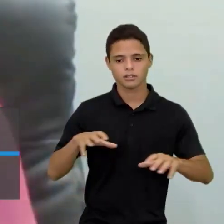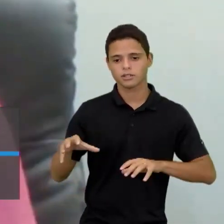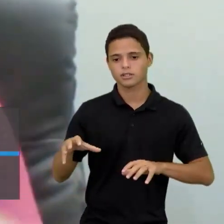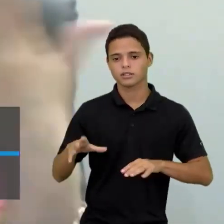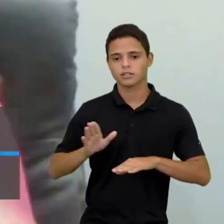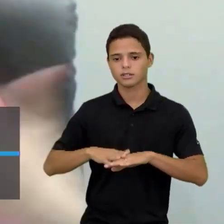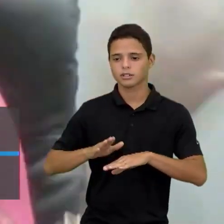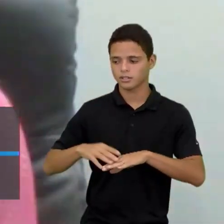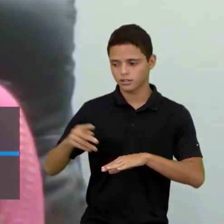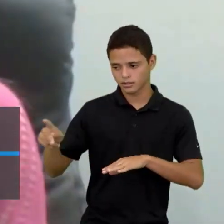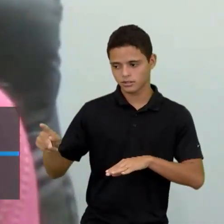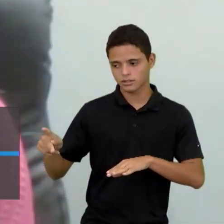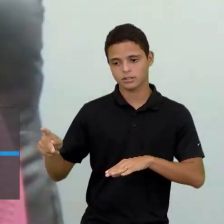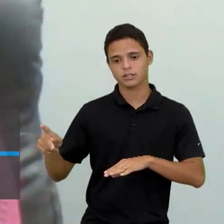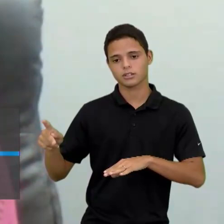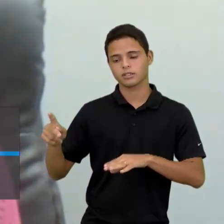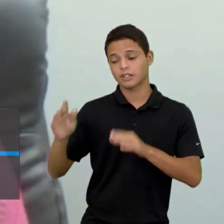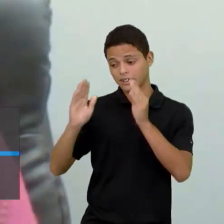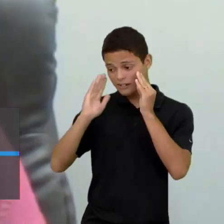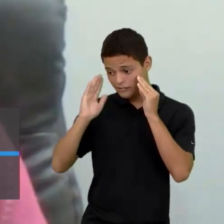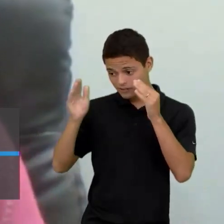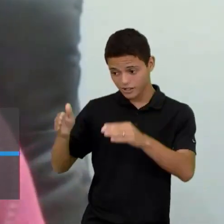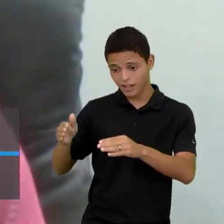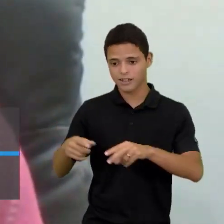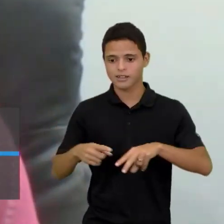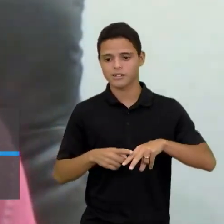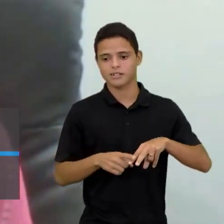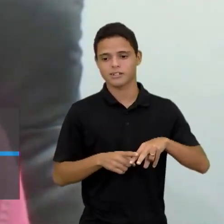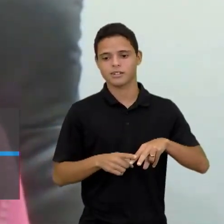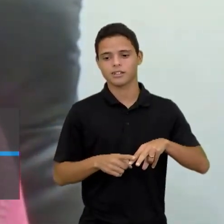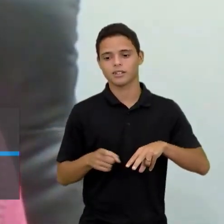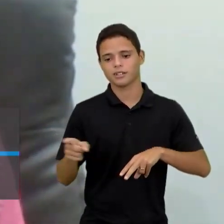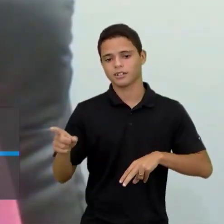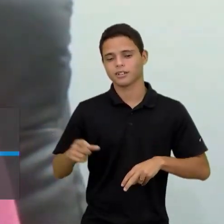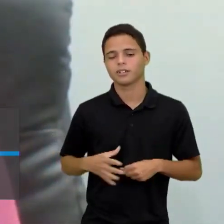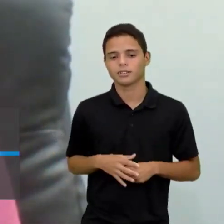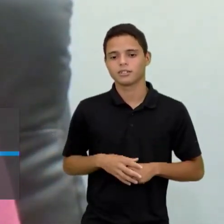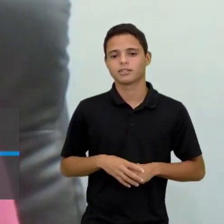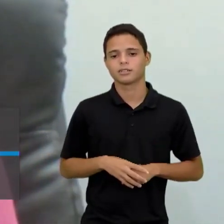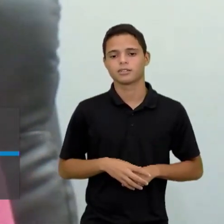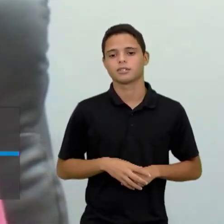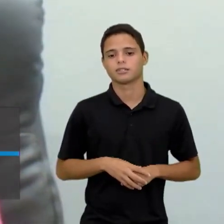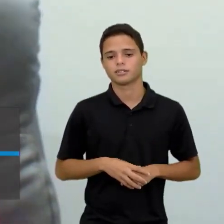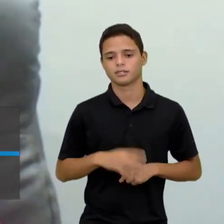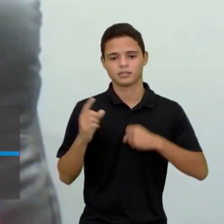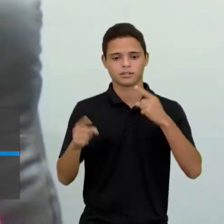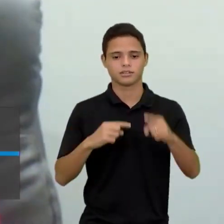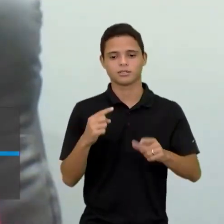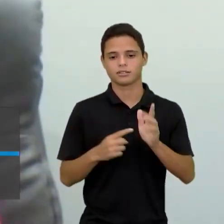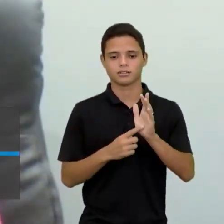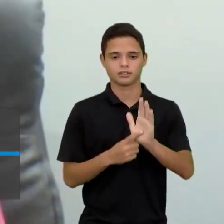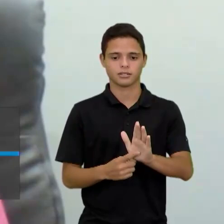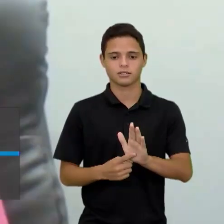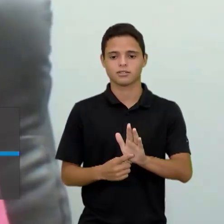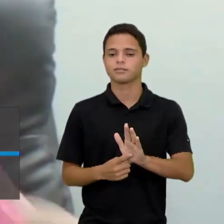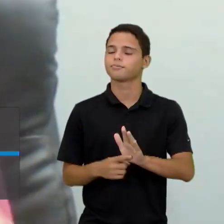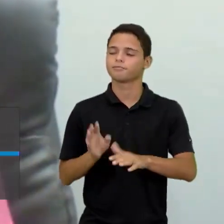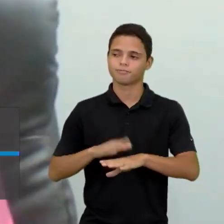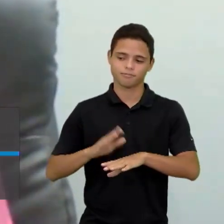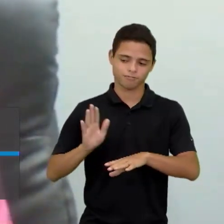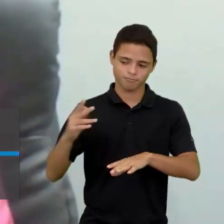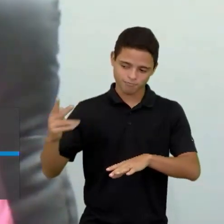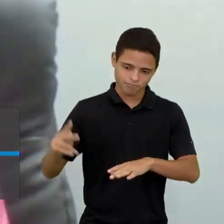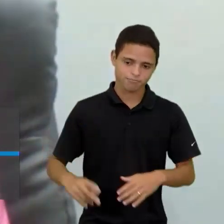no pezinho que nós vamos investir e tudo. E eu vou mostrar para vocês depois a atividade dele fazendo com o pezinho. A coisa mais linda.